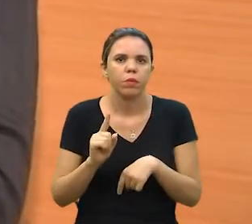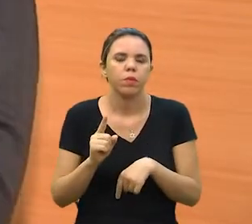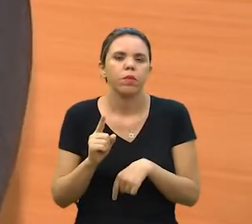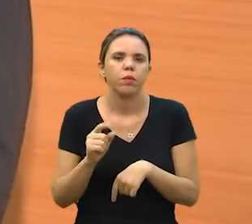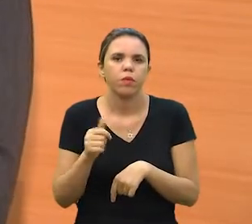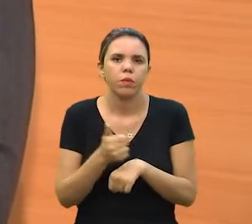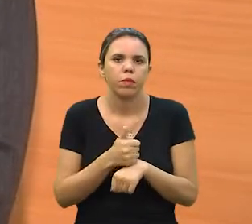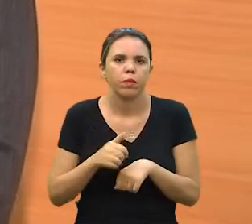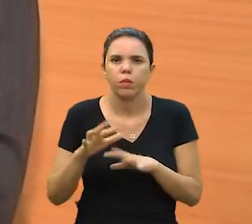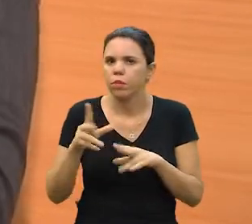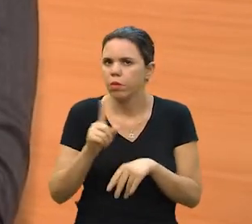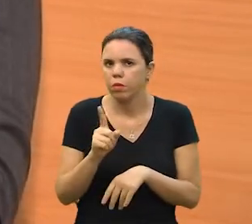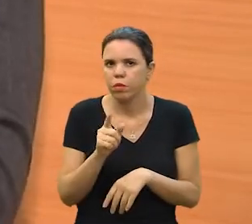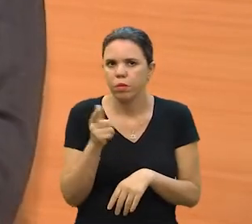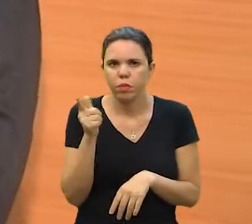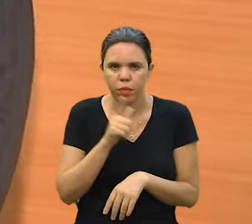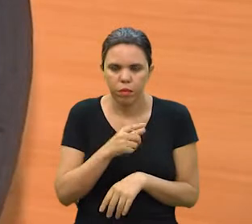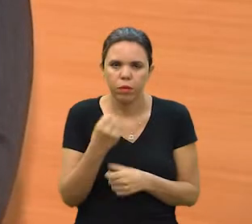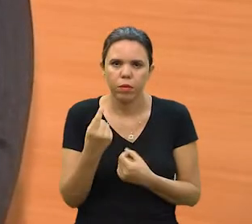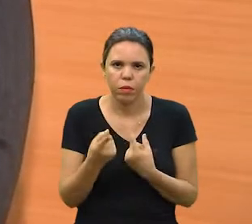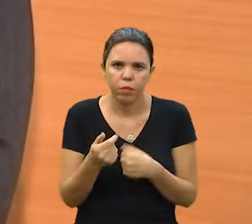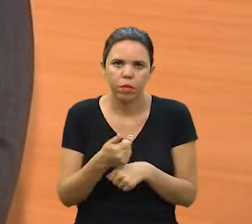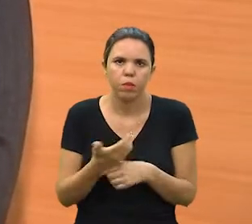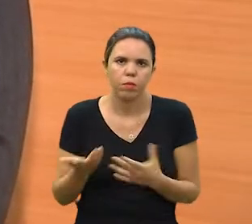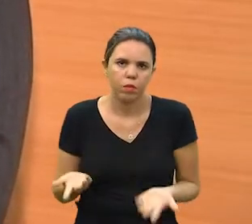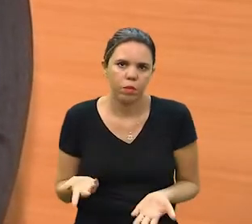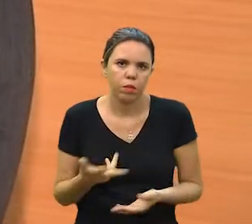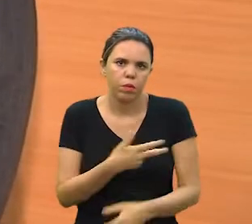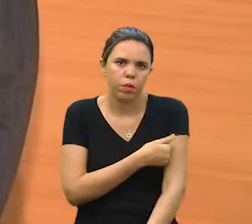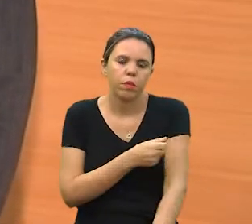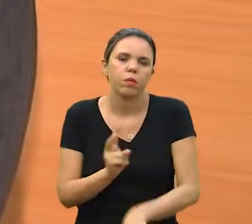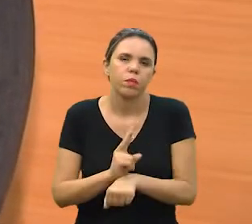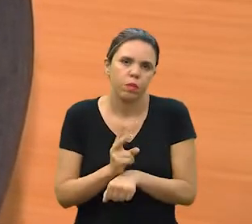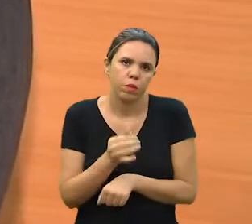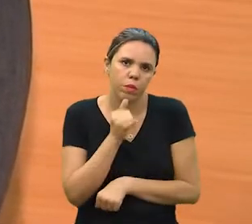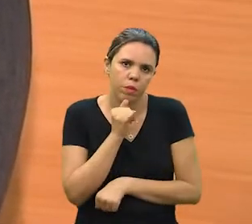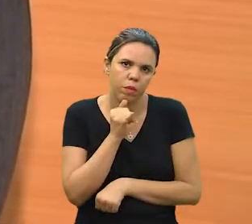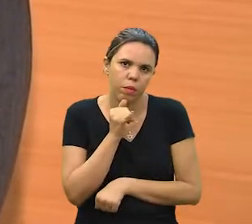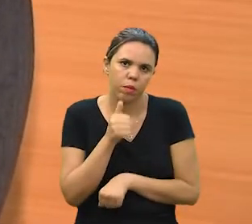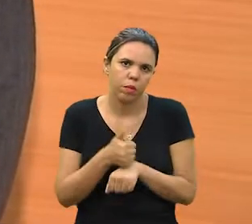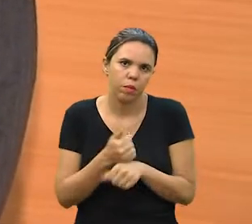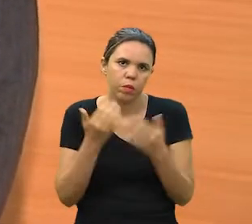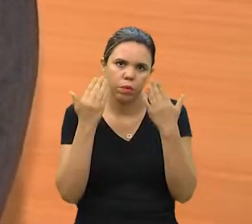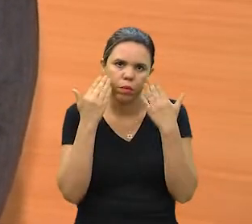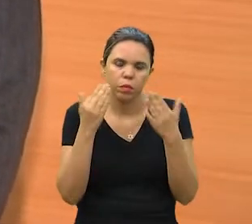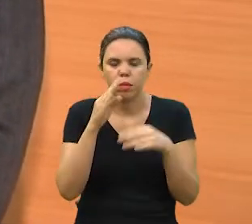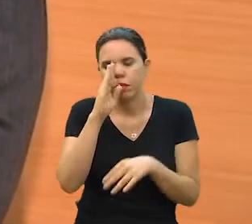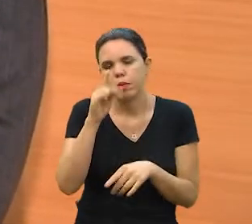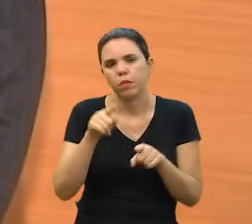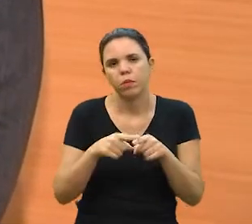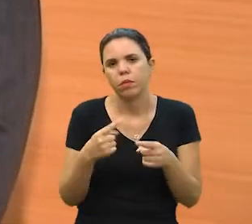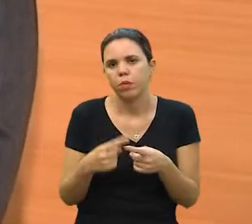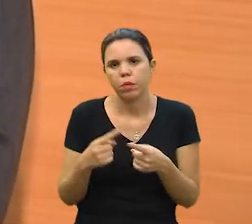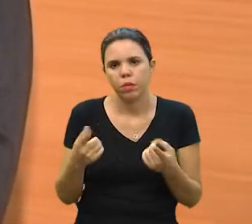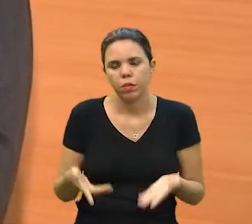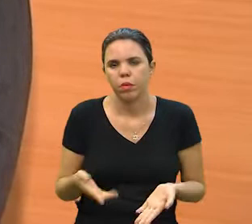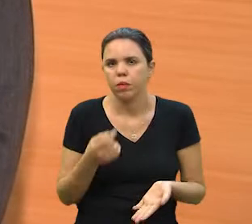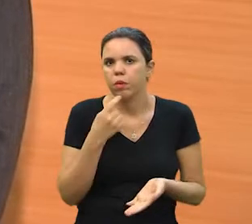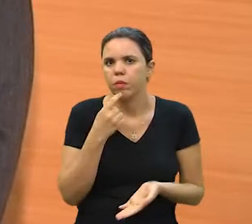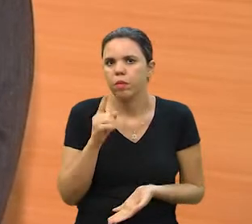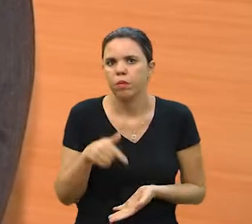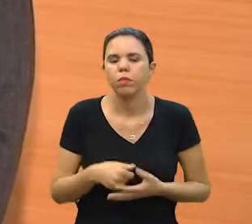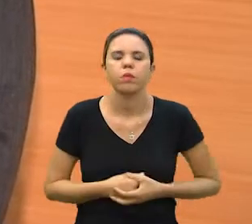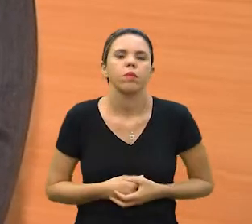sucesso em algumas áreas, não todas, mas conseguimos em algumas áreas, né? Da segurança, por exemplo, foi uma área muito destacada, porque aqui